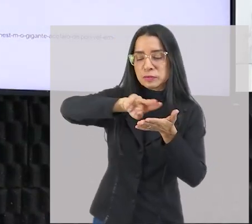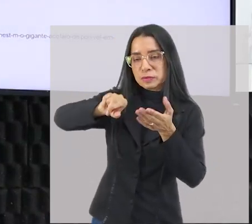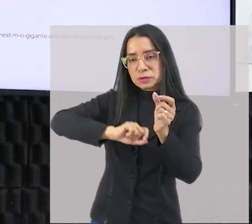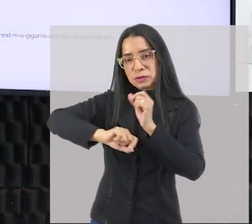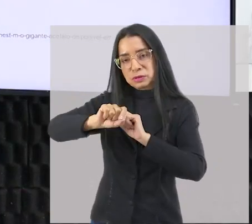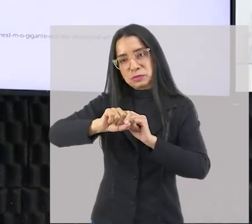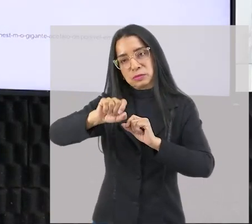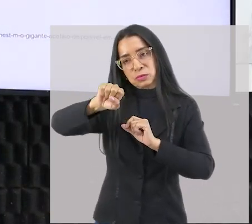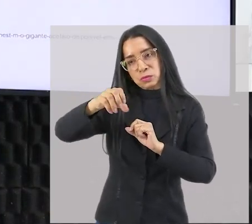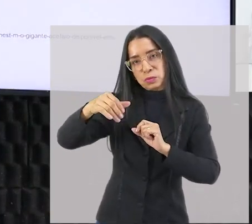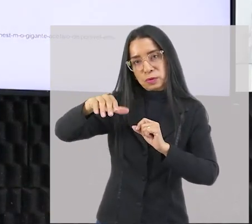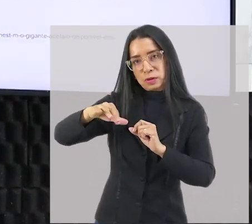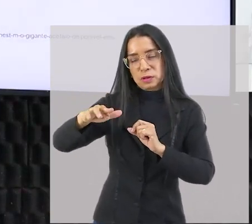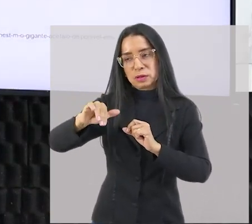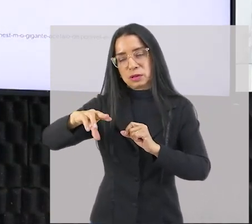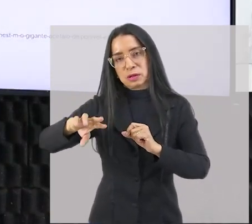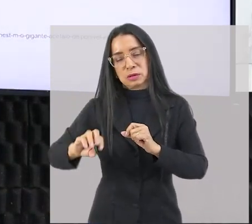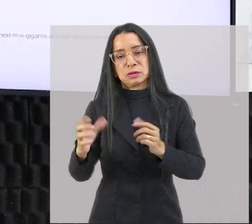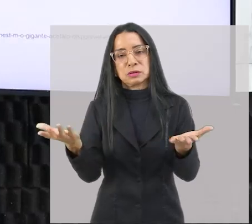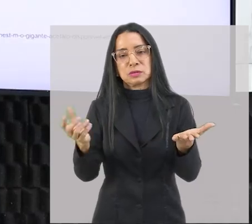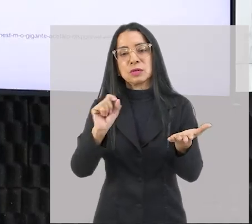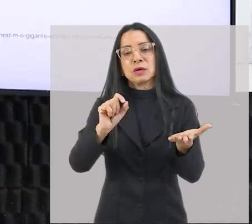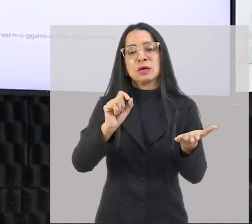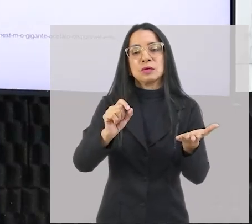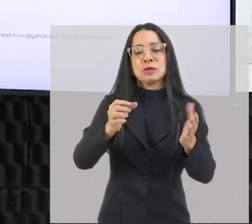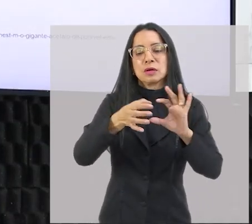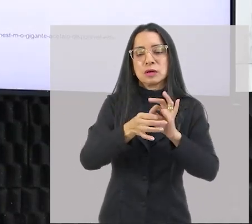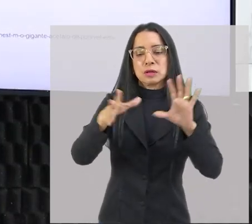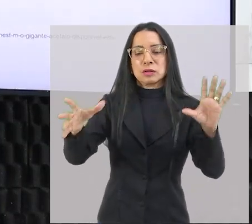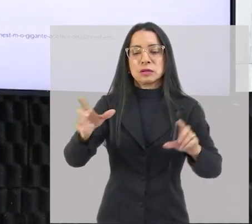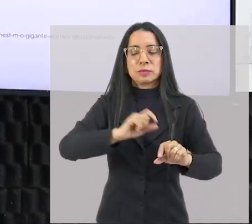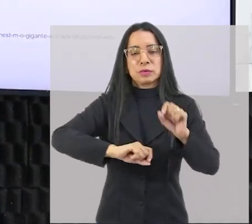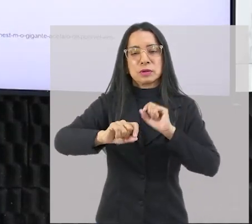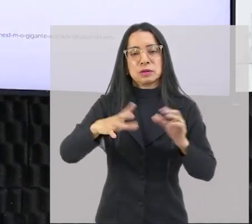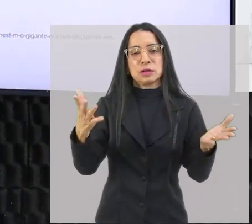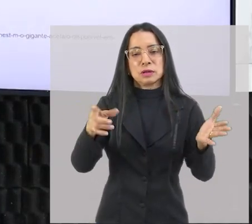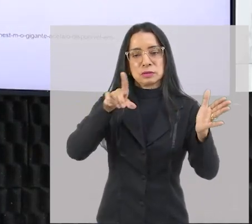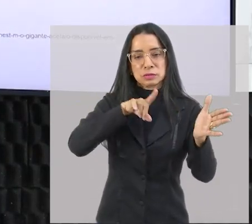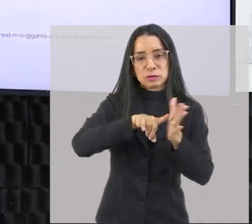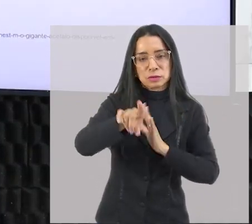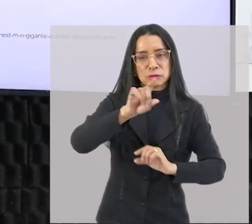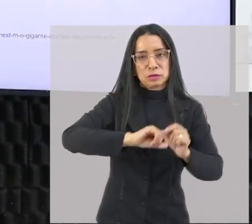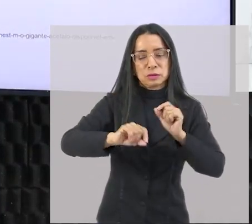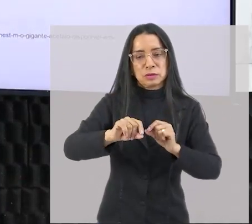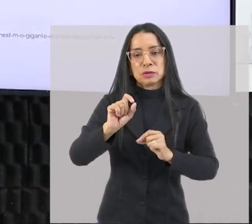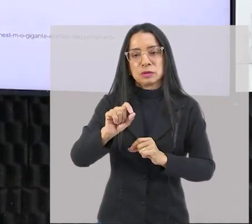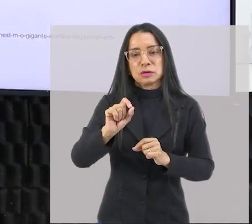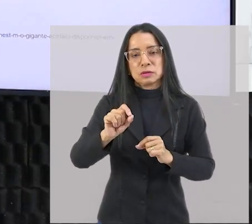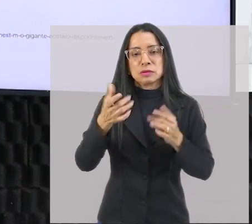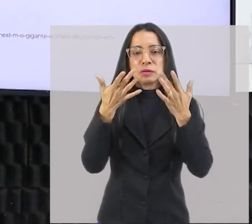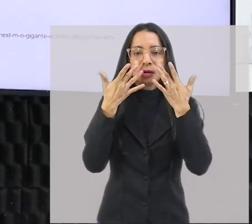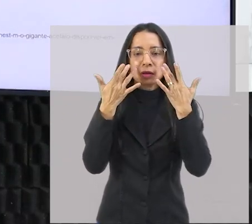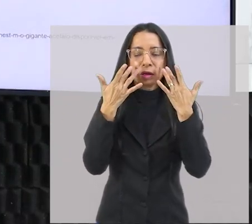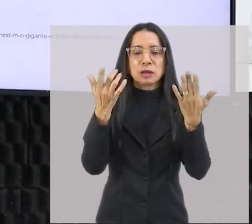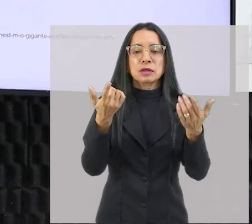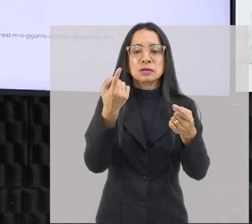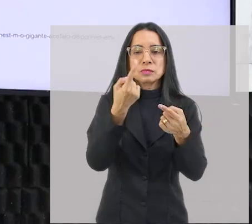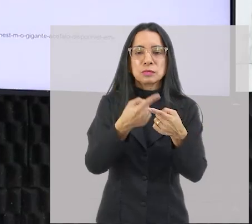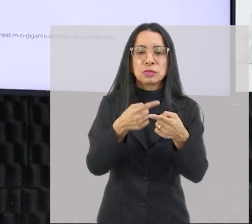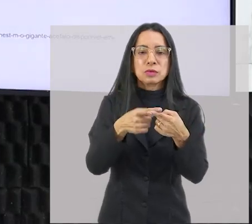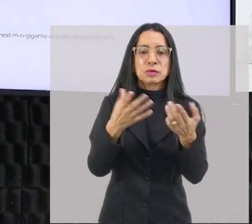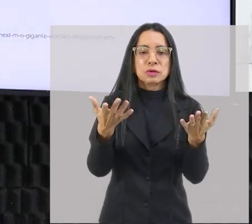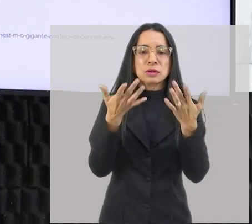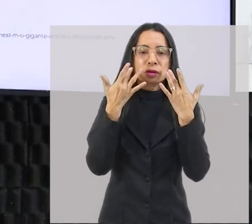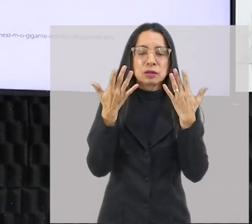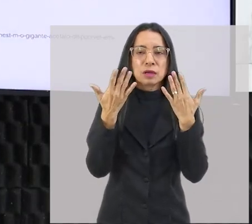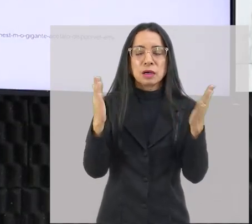o surrealismo. Então ele é a liberdade do questionamento. Isto é arte. Por que a